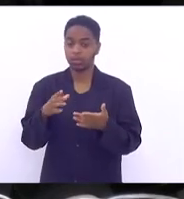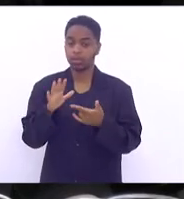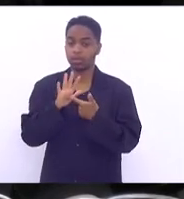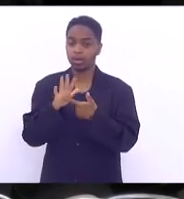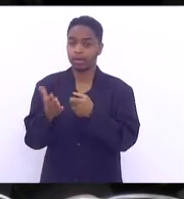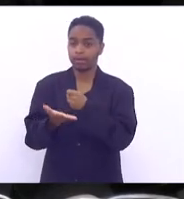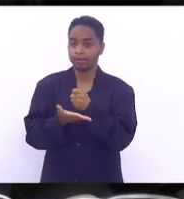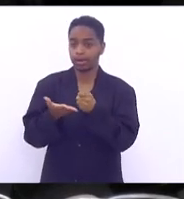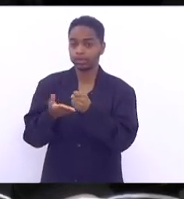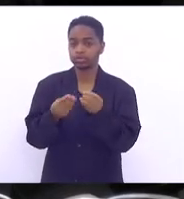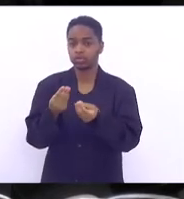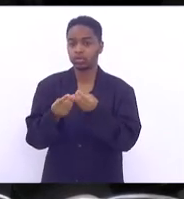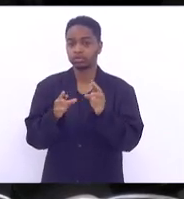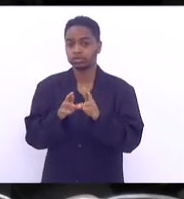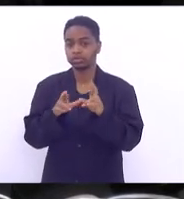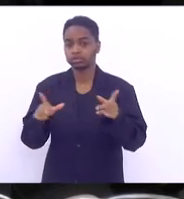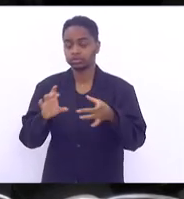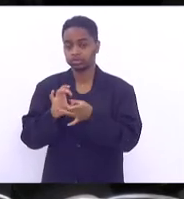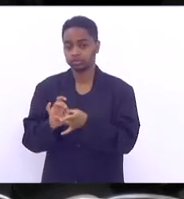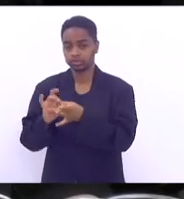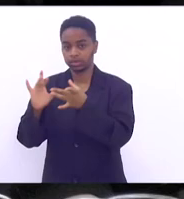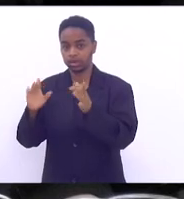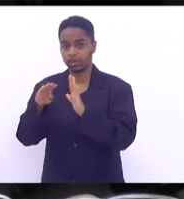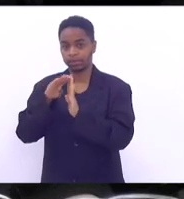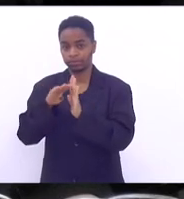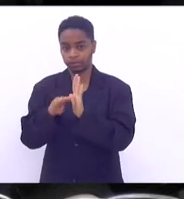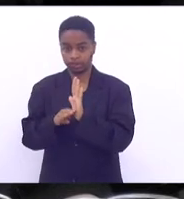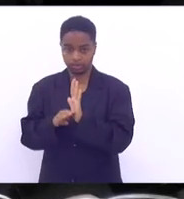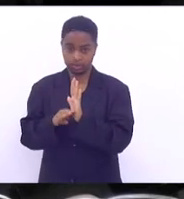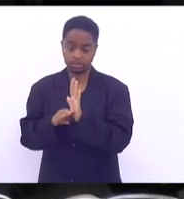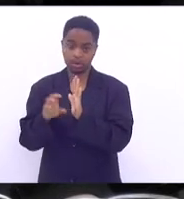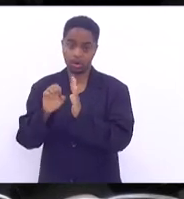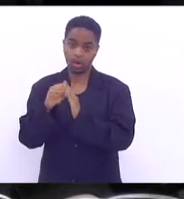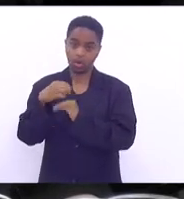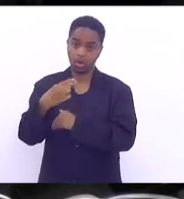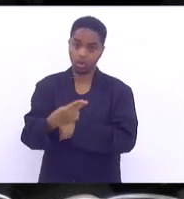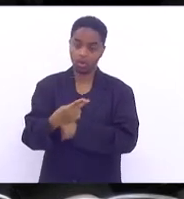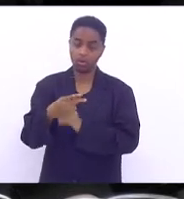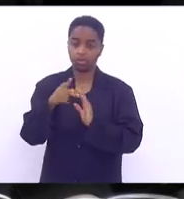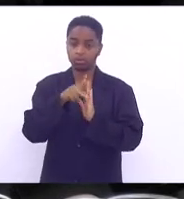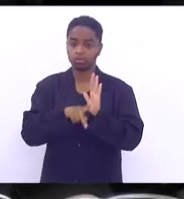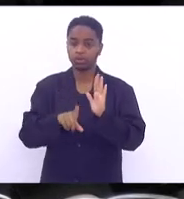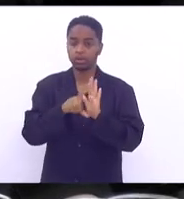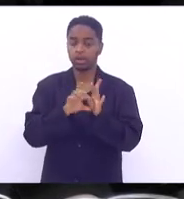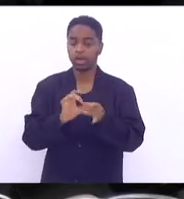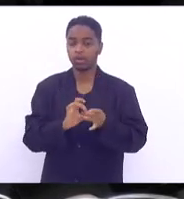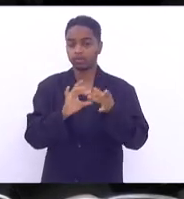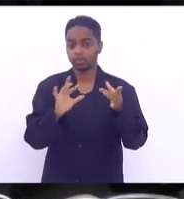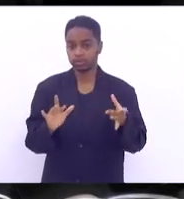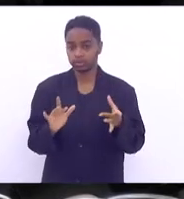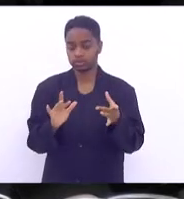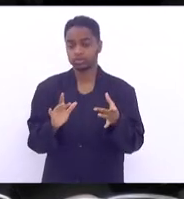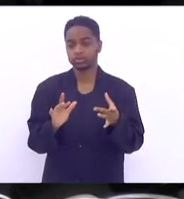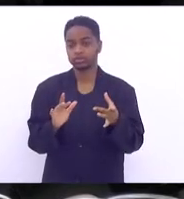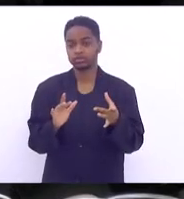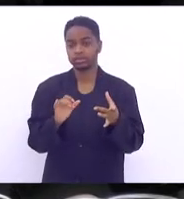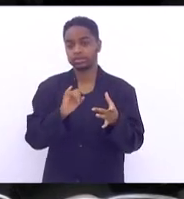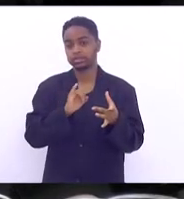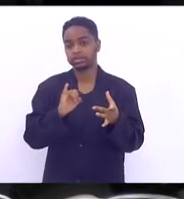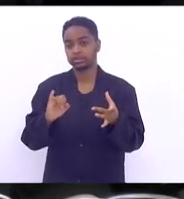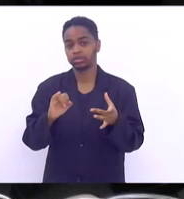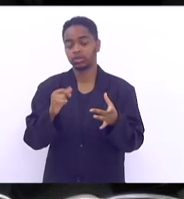para diferenciar a autorização de programas, por exemplo, ou de projetos autorizativos que não